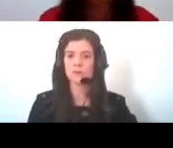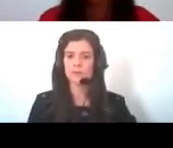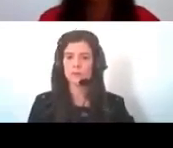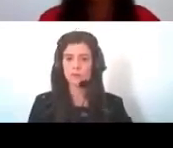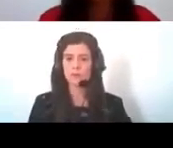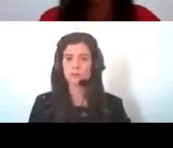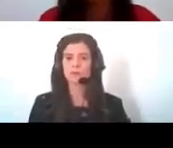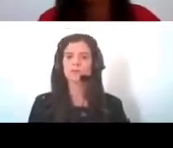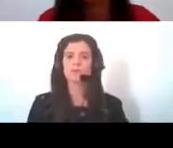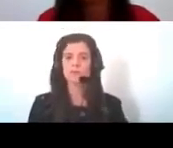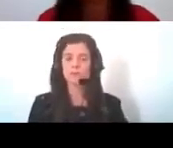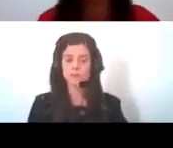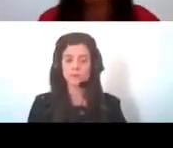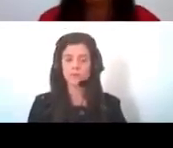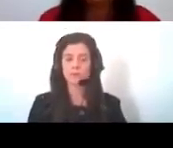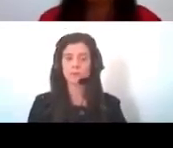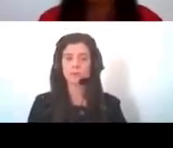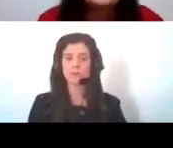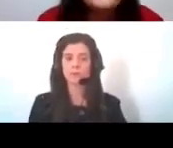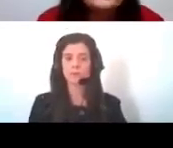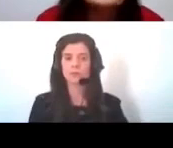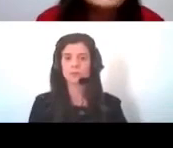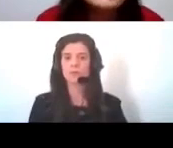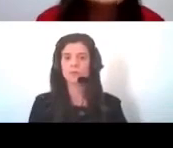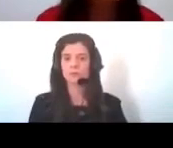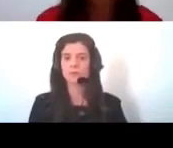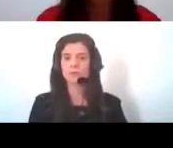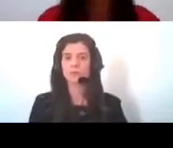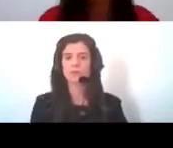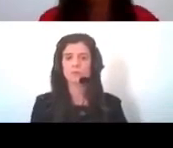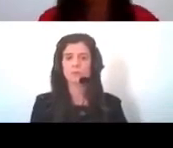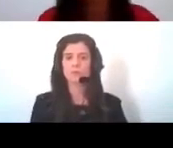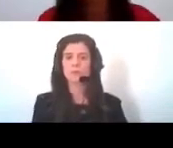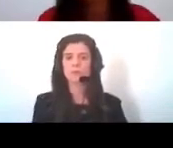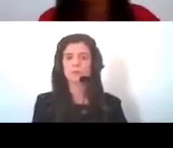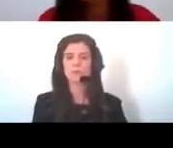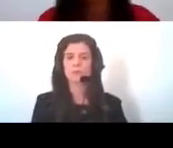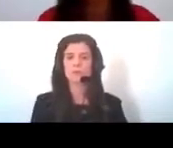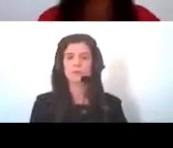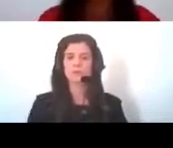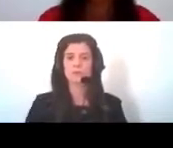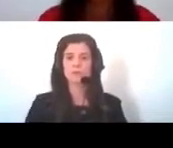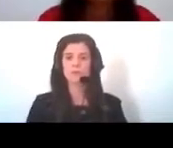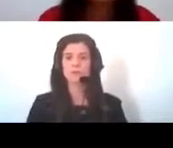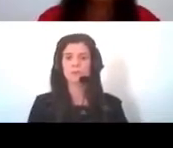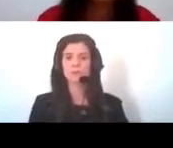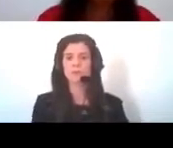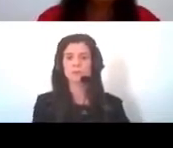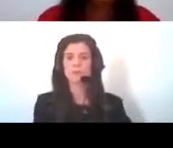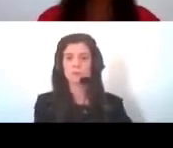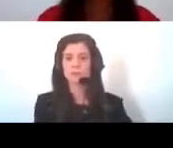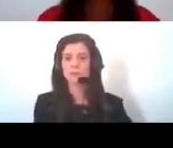superior. 38% tem ali o ensino médio, né? E 5% ensino